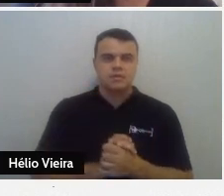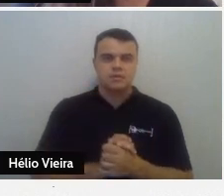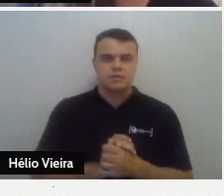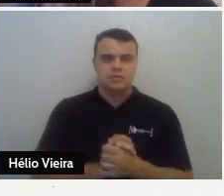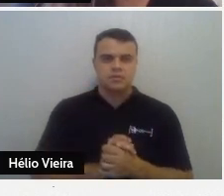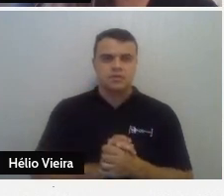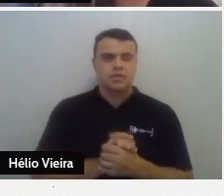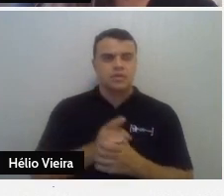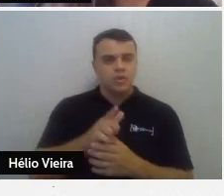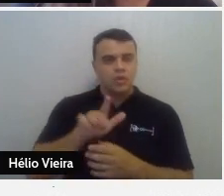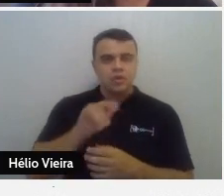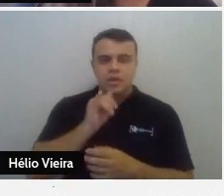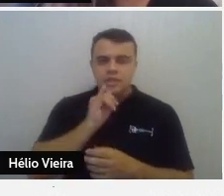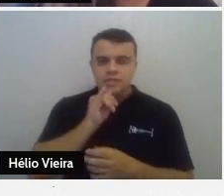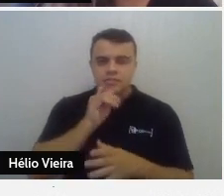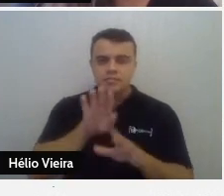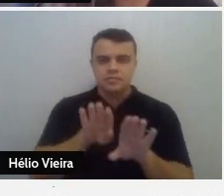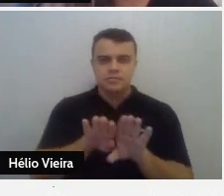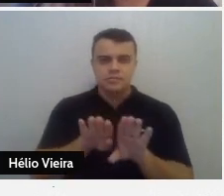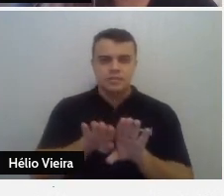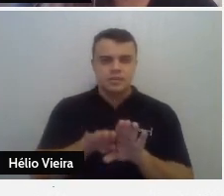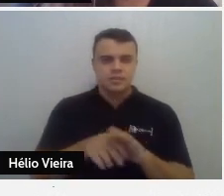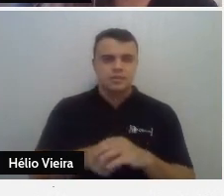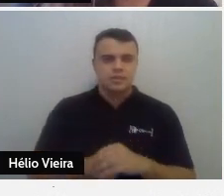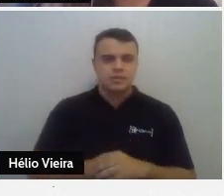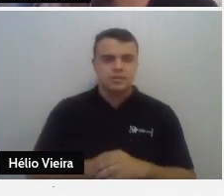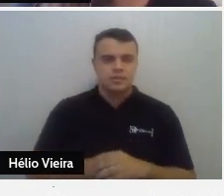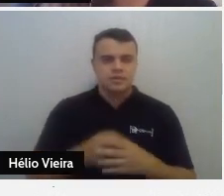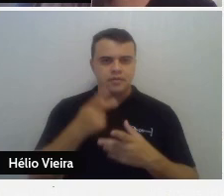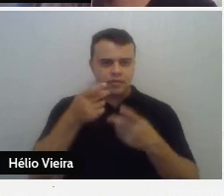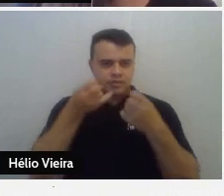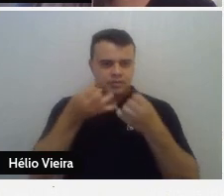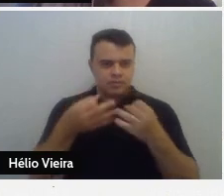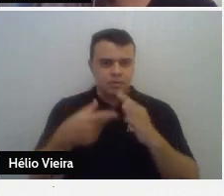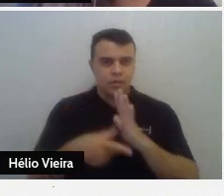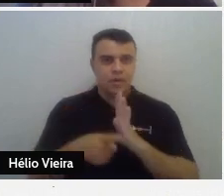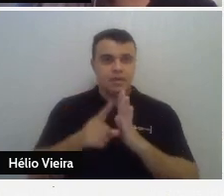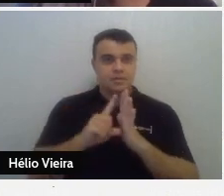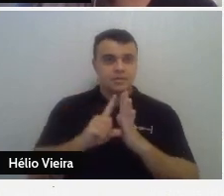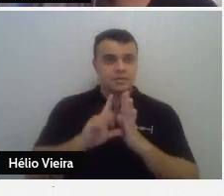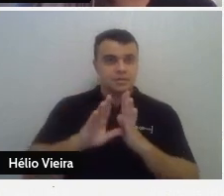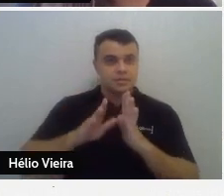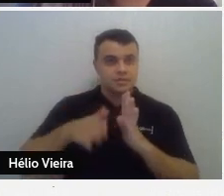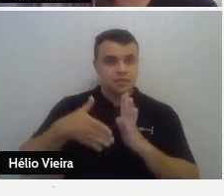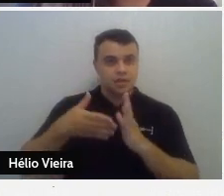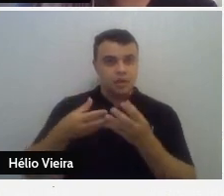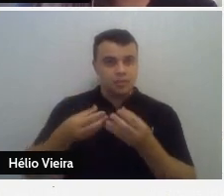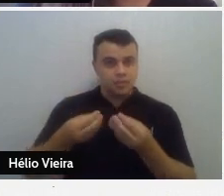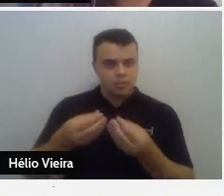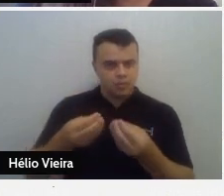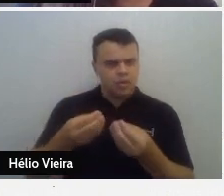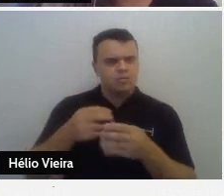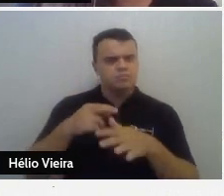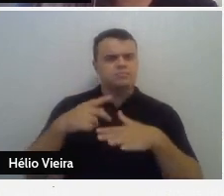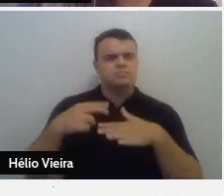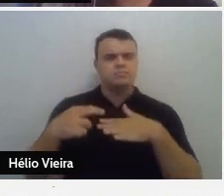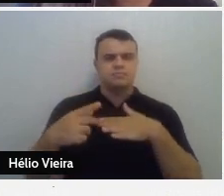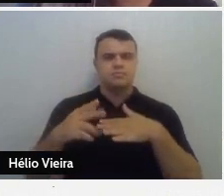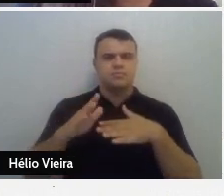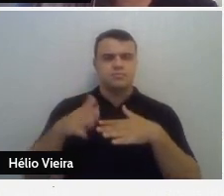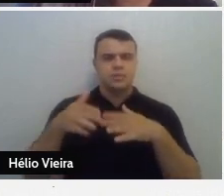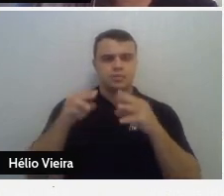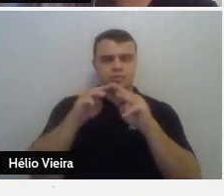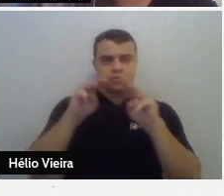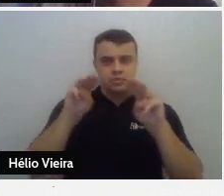outros exemplos também, né? Que, como eu falei anteriormente, é uma gama assim, muito grande de museus que